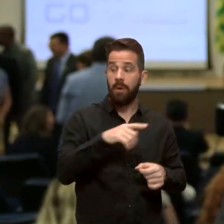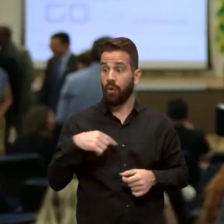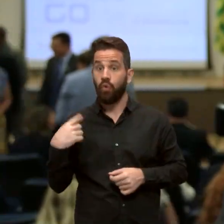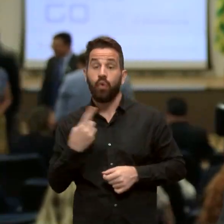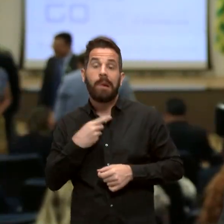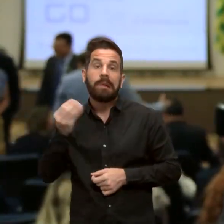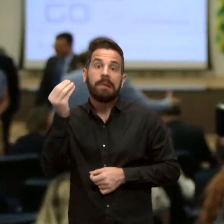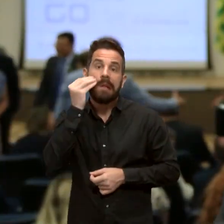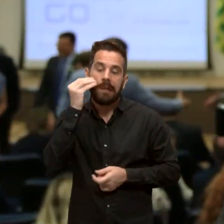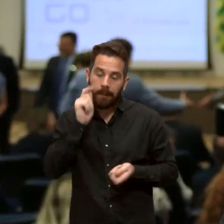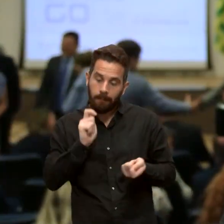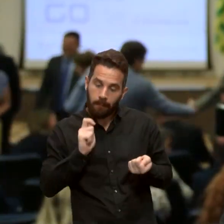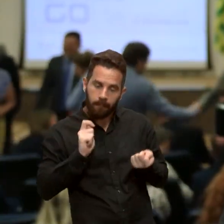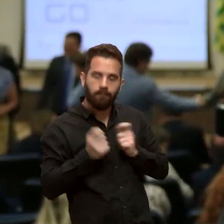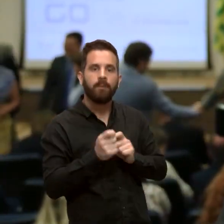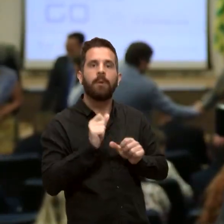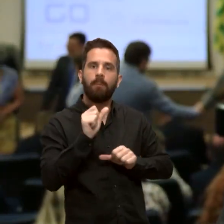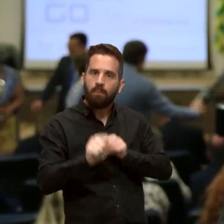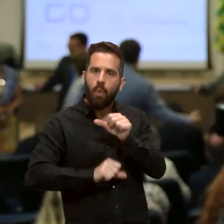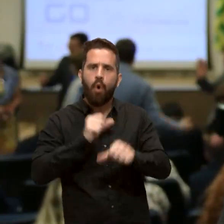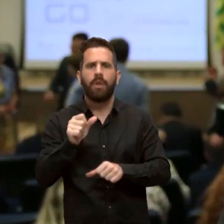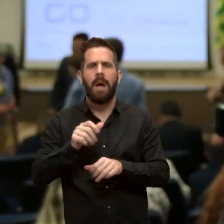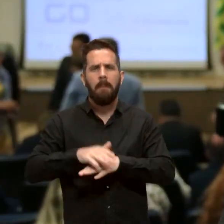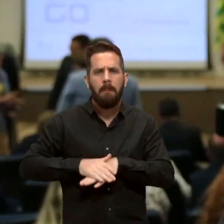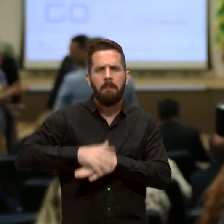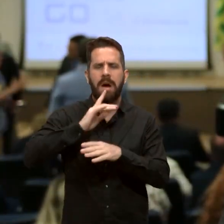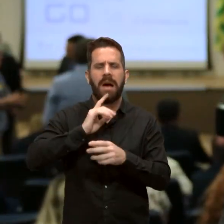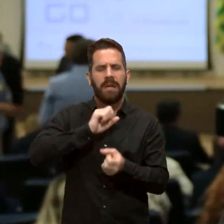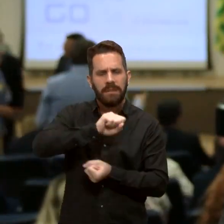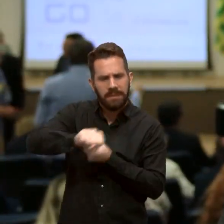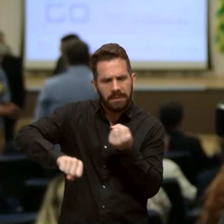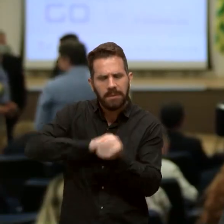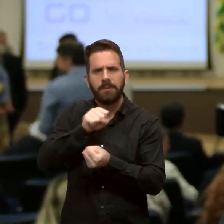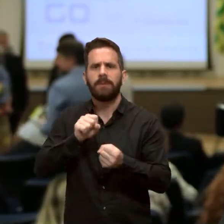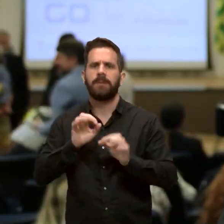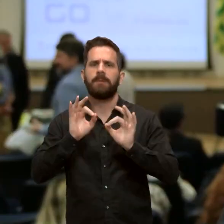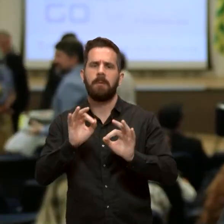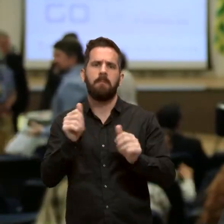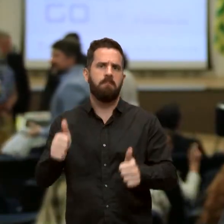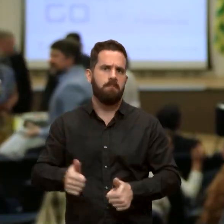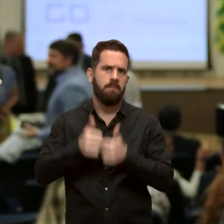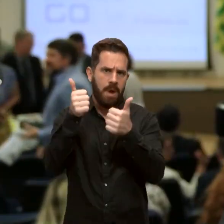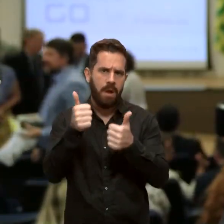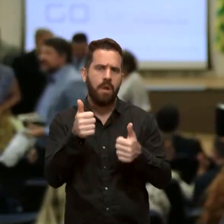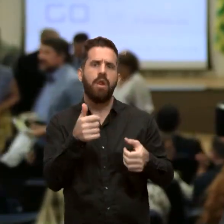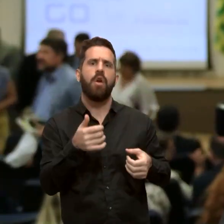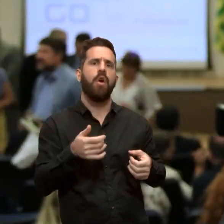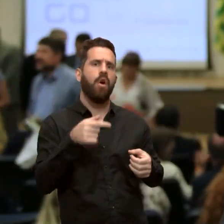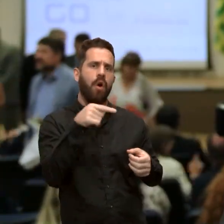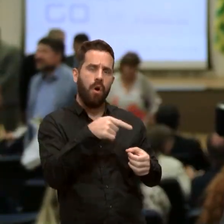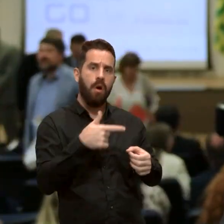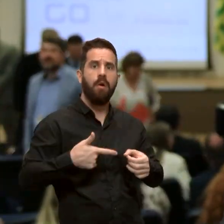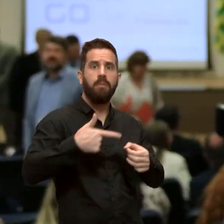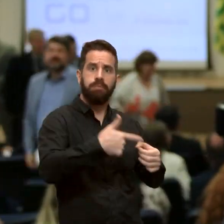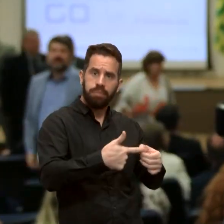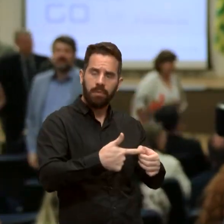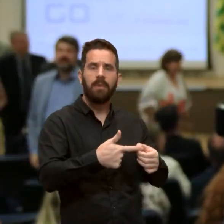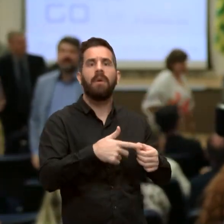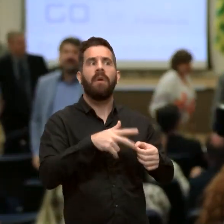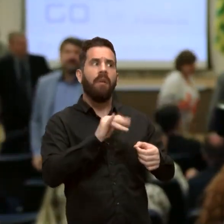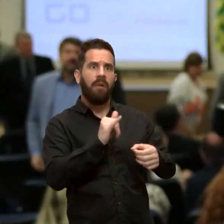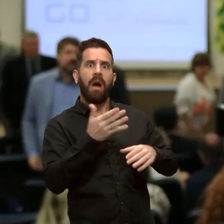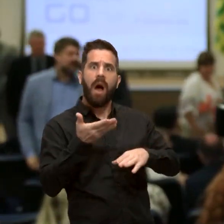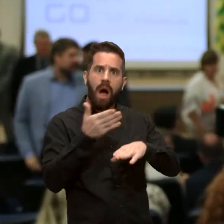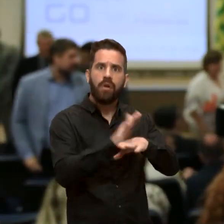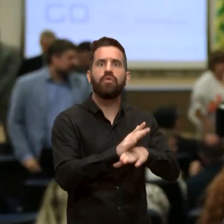de mudar isto por Sustainable Aviation Fuel, isso vai ter uma influência